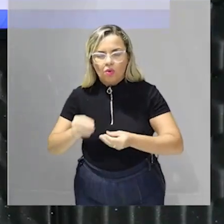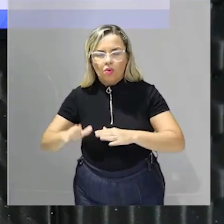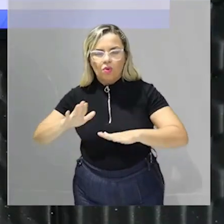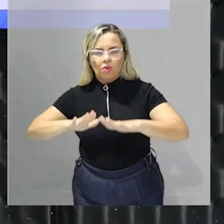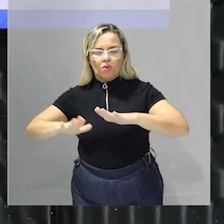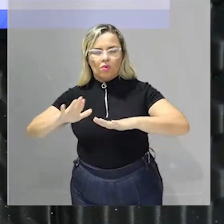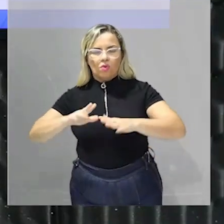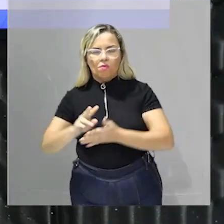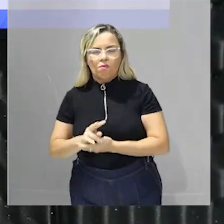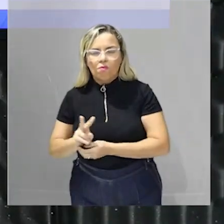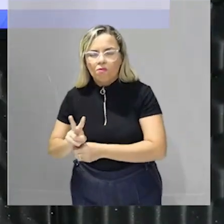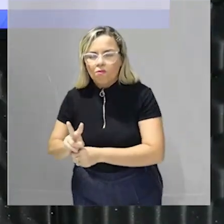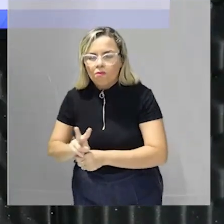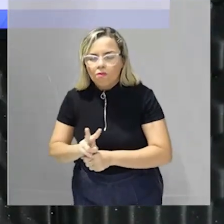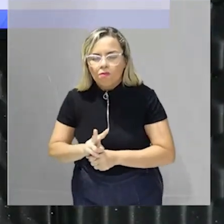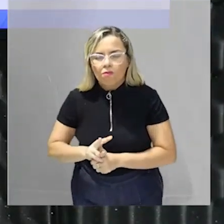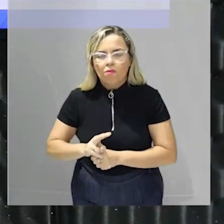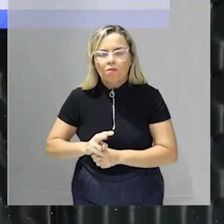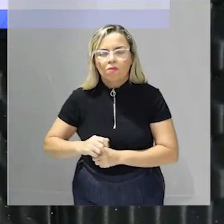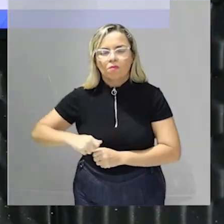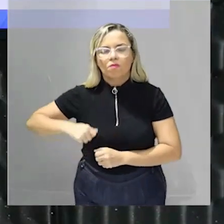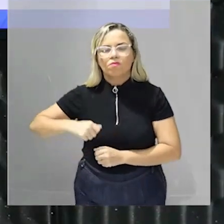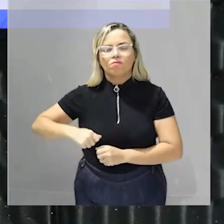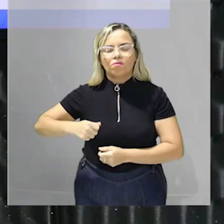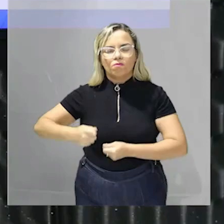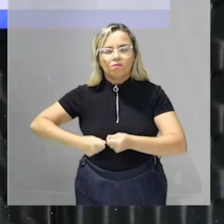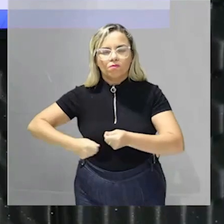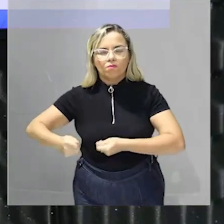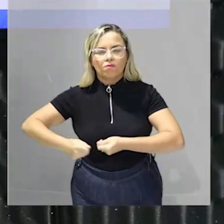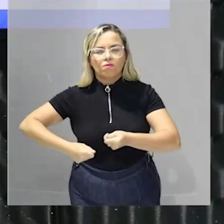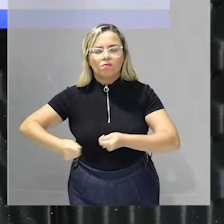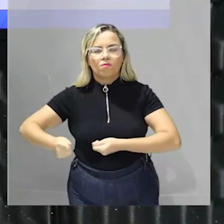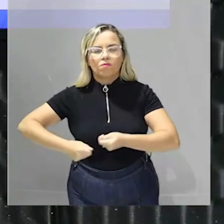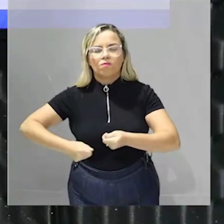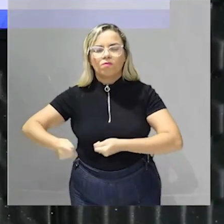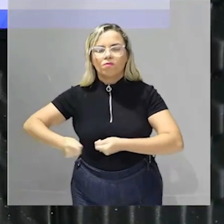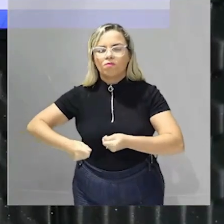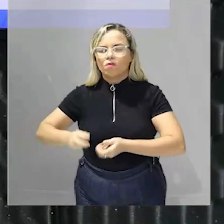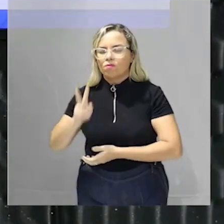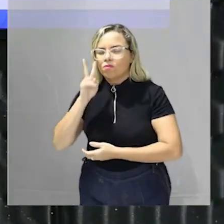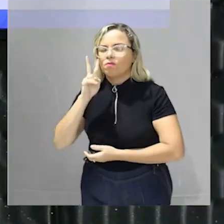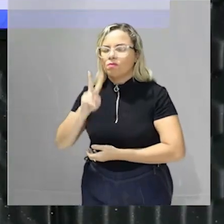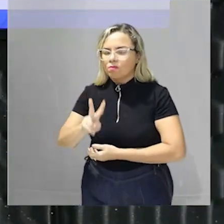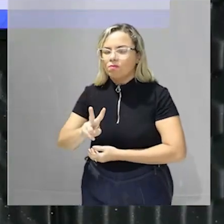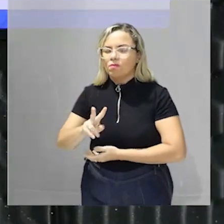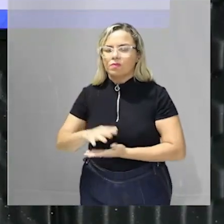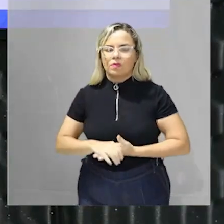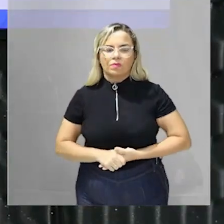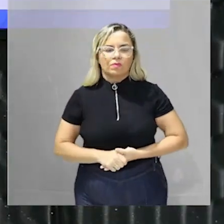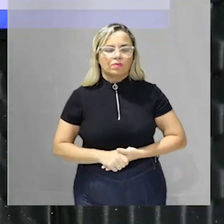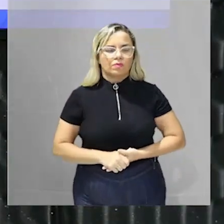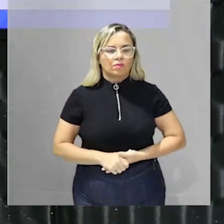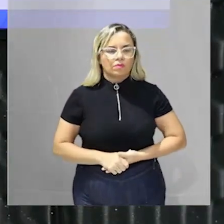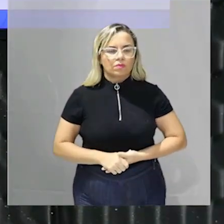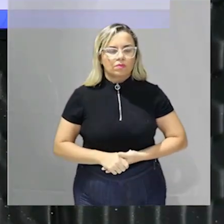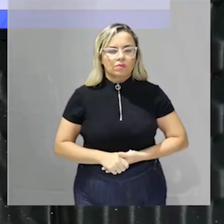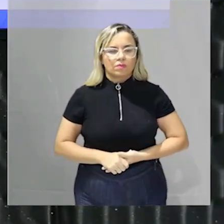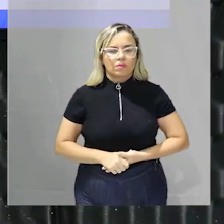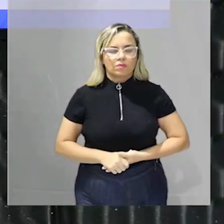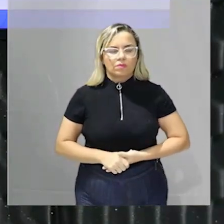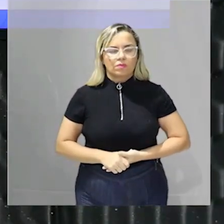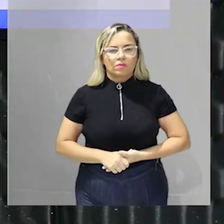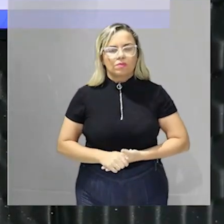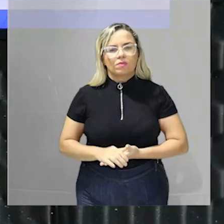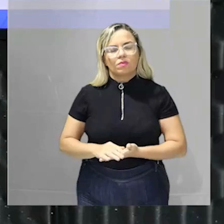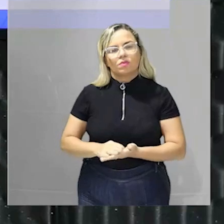Então, eu vou vigiar, eu vou administrar, eu vou ficar de olho, tá? A gente